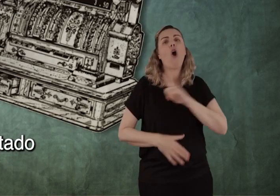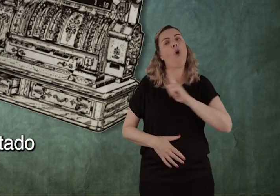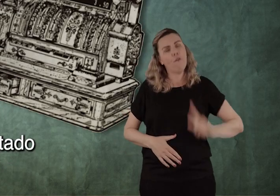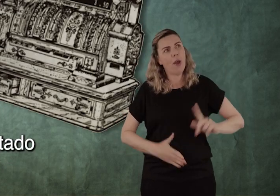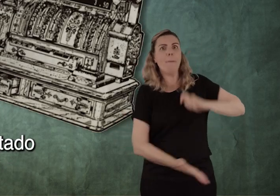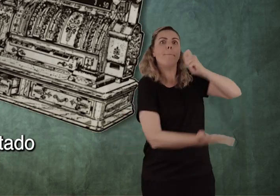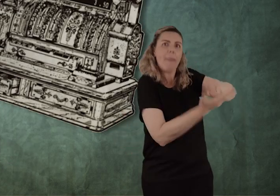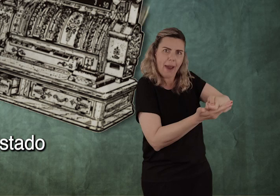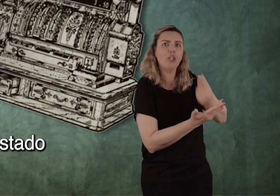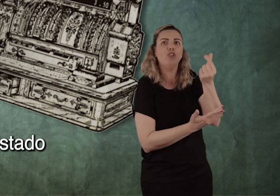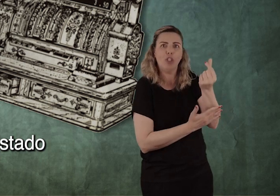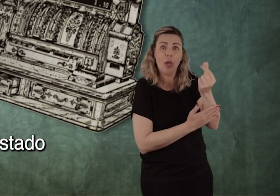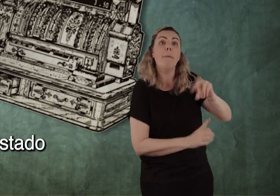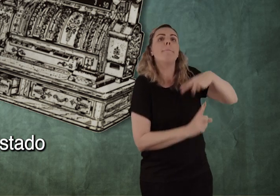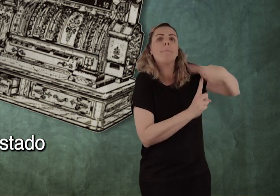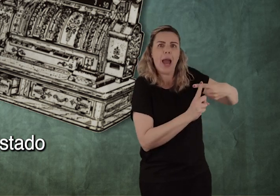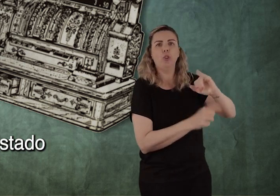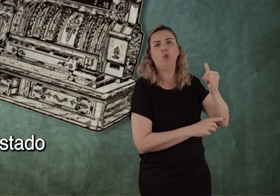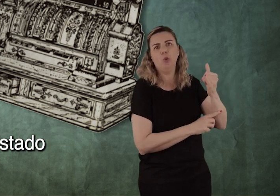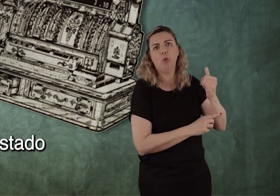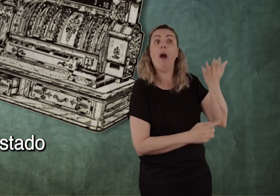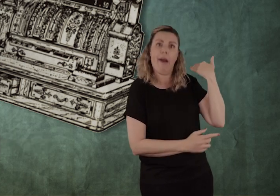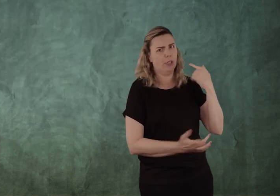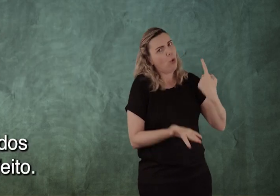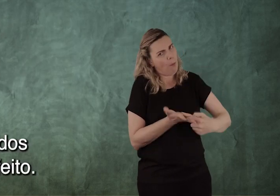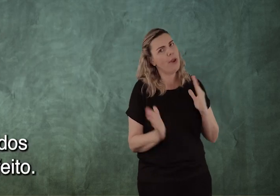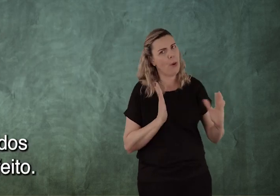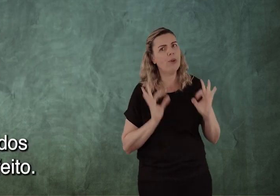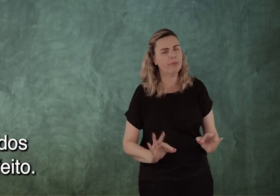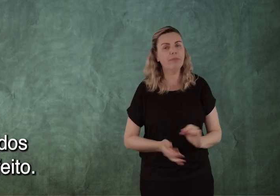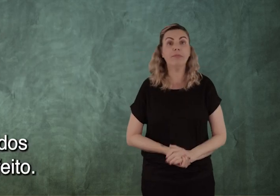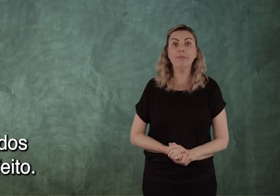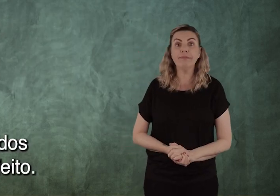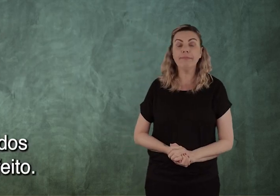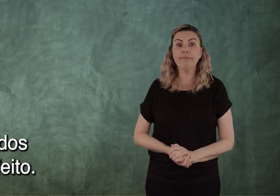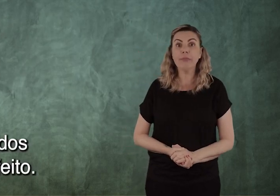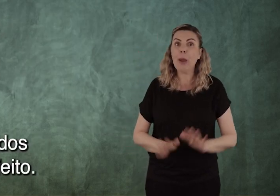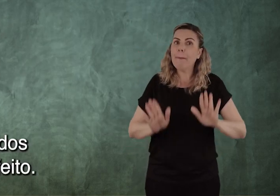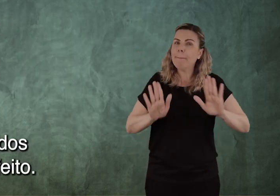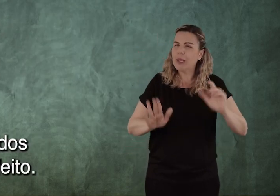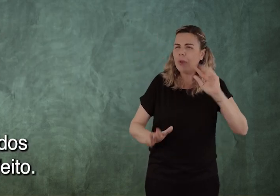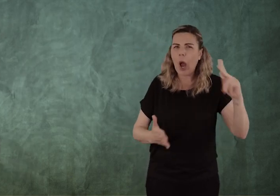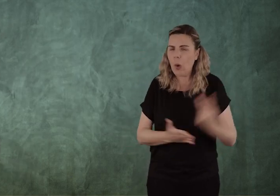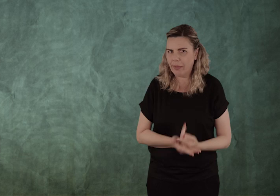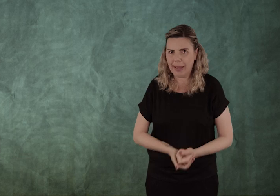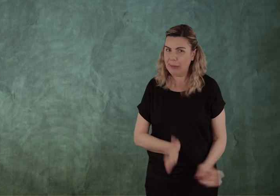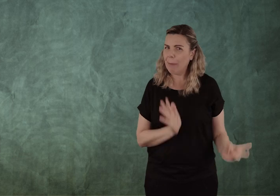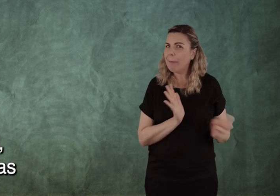ela traz o título e recebe o valor emprestado de volta, mais os juros acordados quando o negócio foi